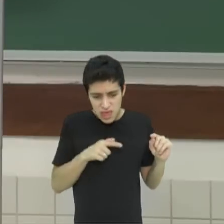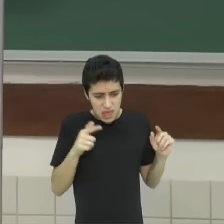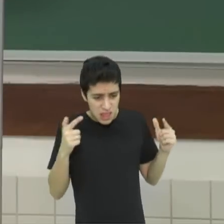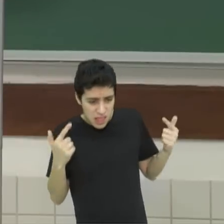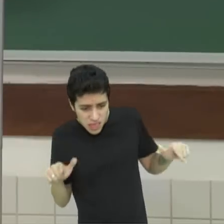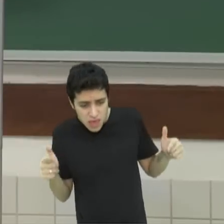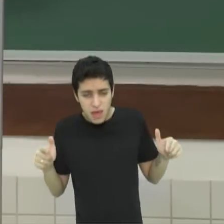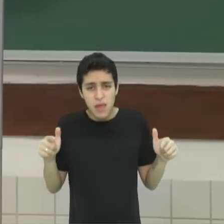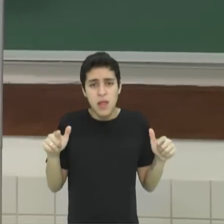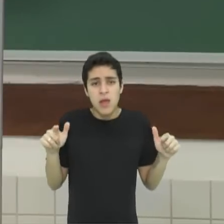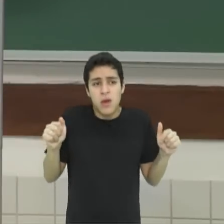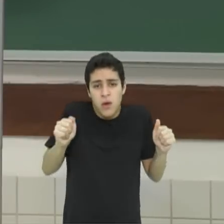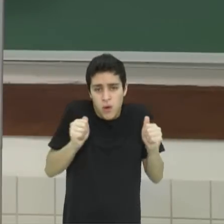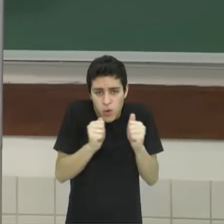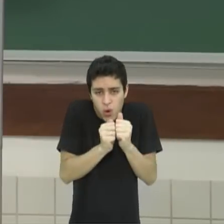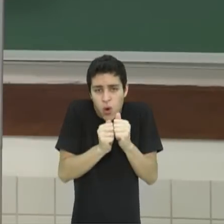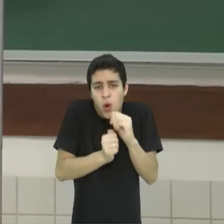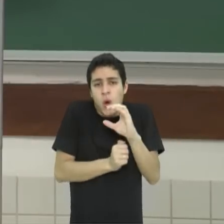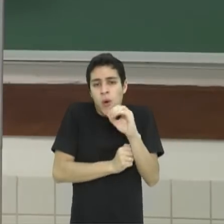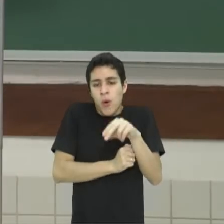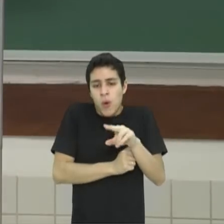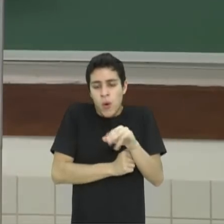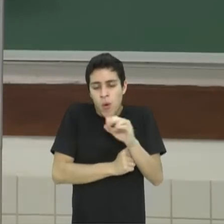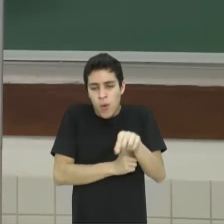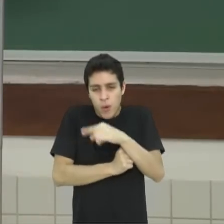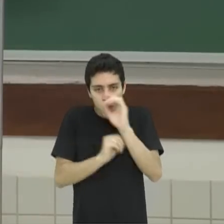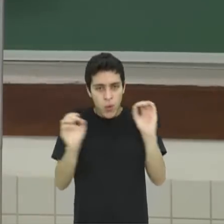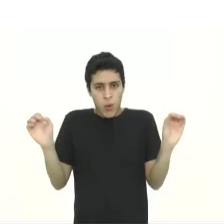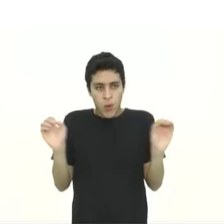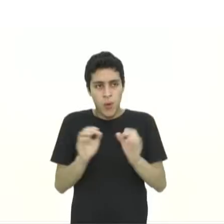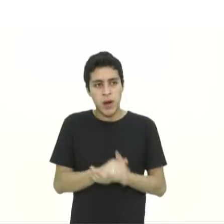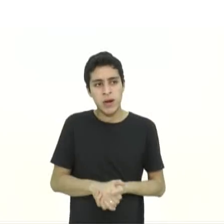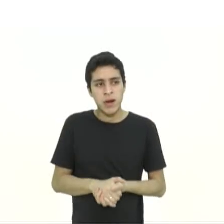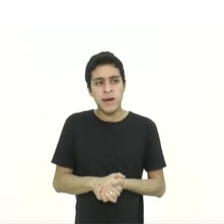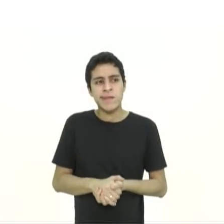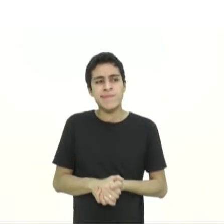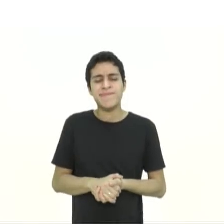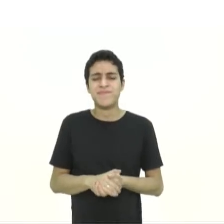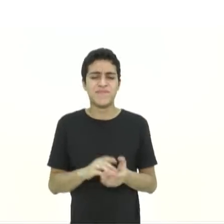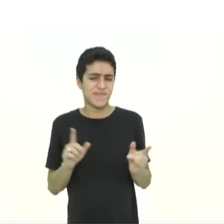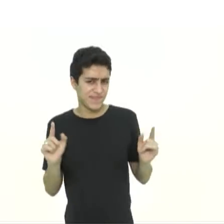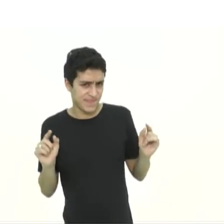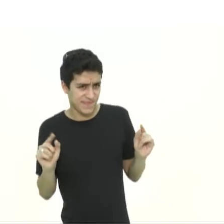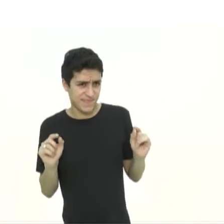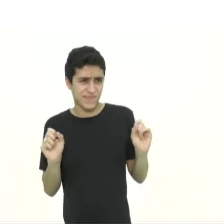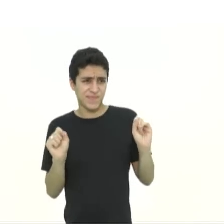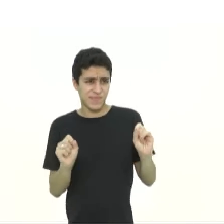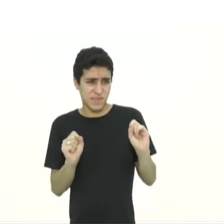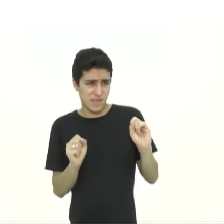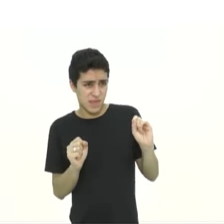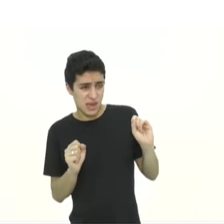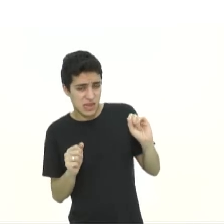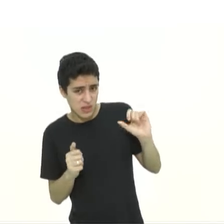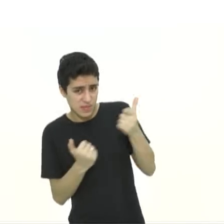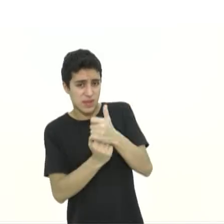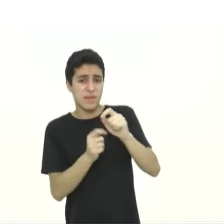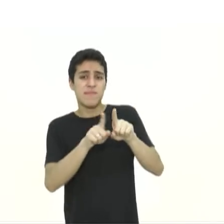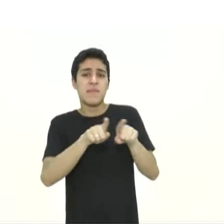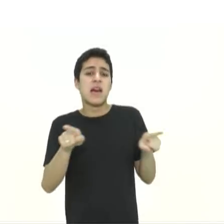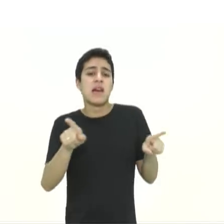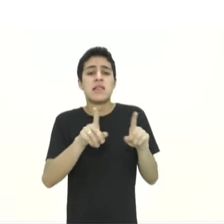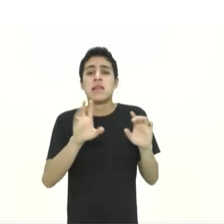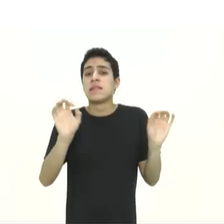a presença da conjunção. Que outra conjunção pode substituir o mas